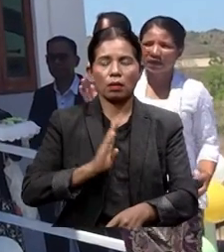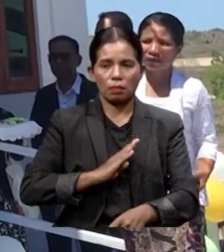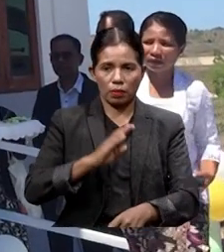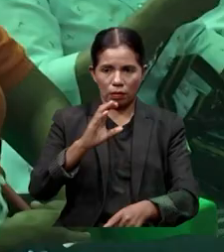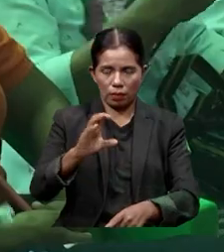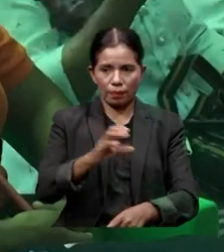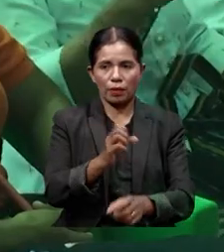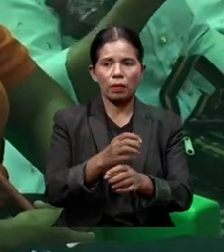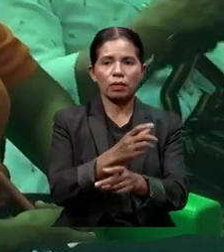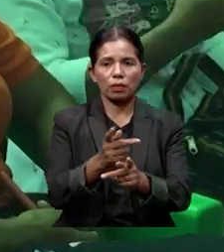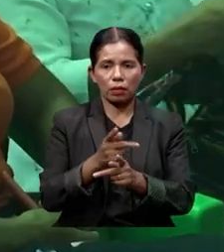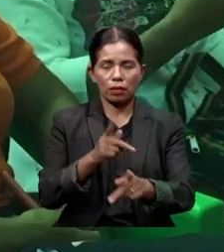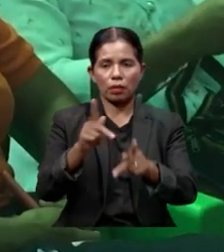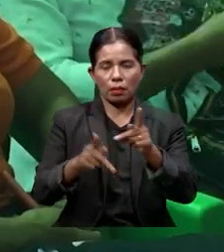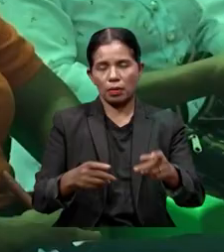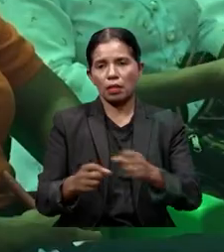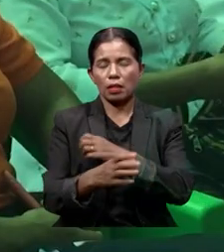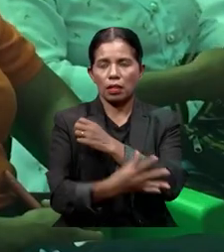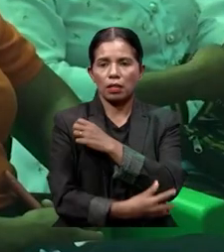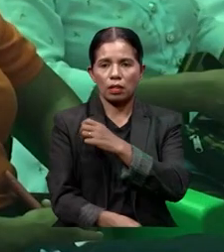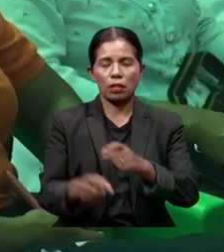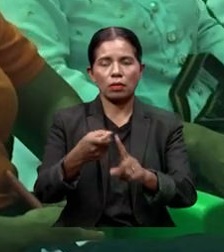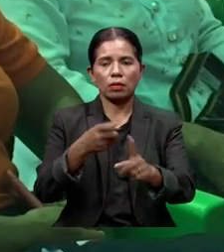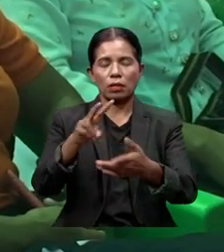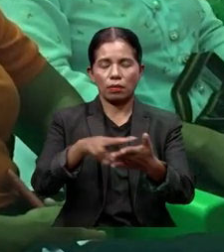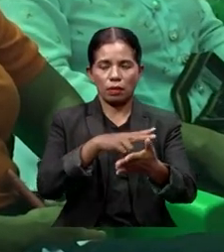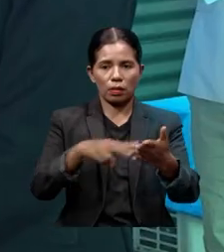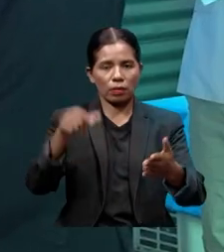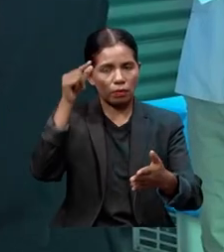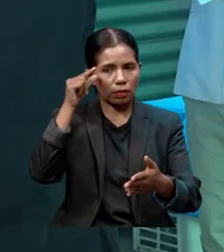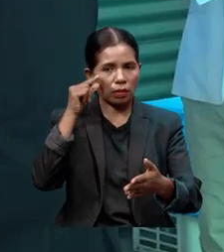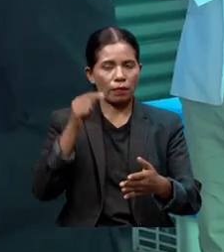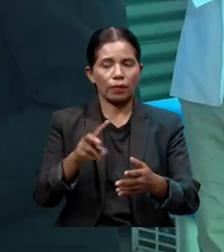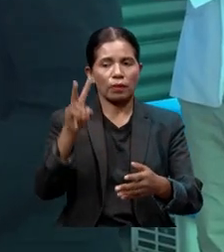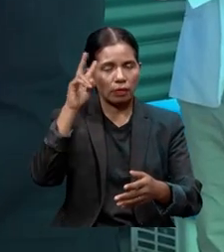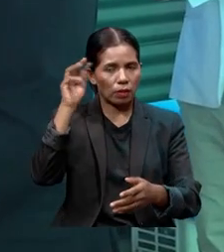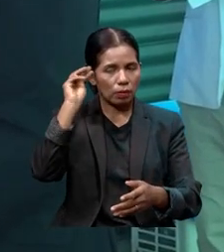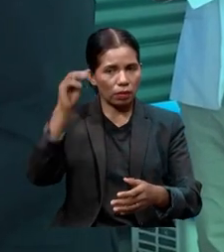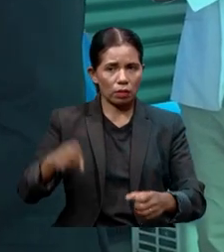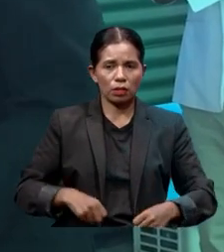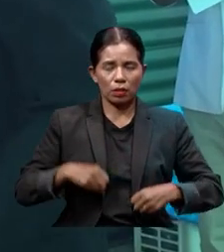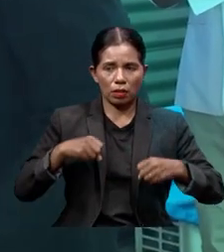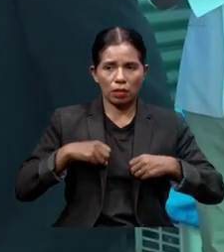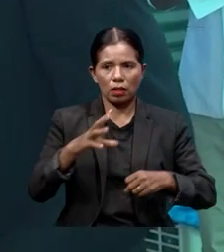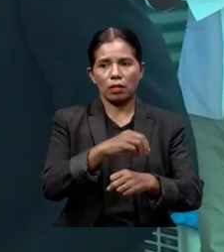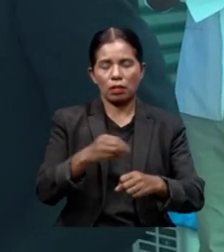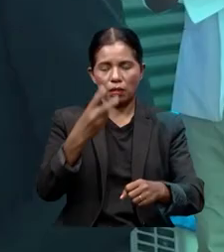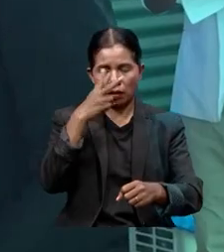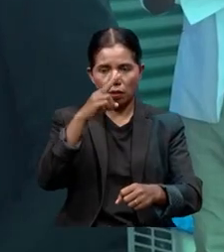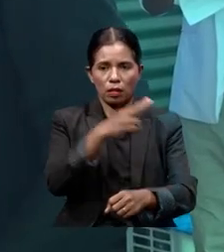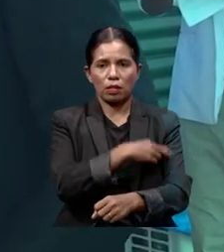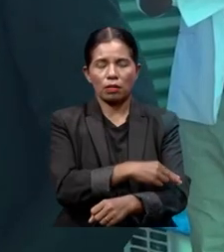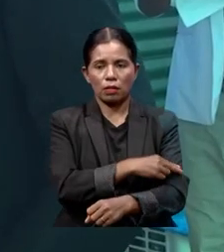Baucau, onde assegura sobrevivente, Husi Violência Baseia Bazenaru. Vice-ministro Saúde e Assunto Operacionalização